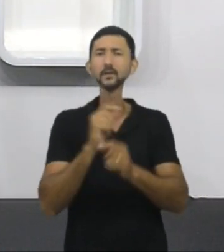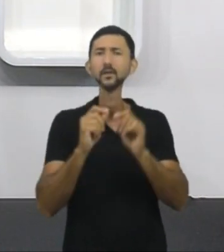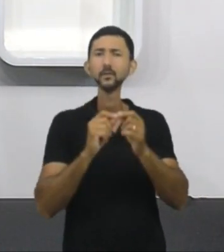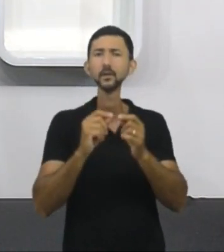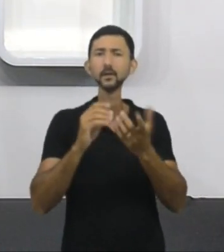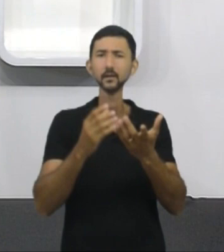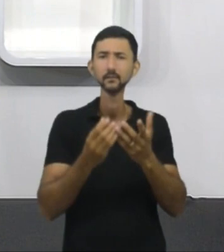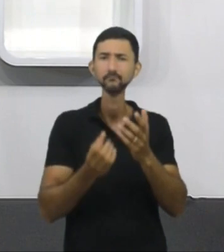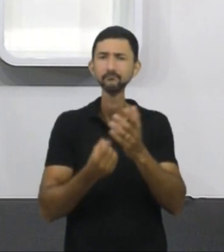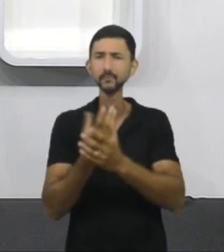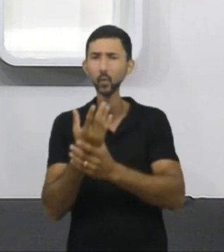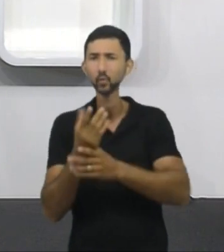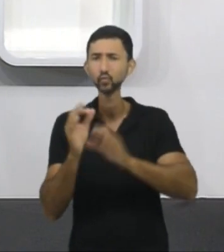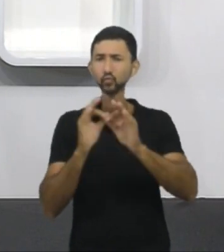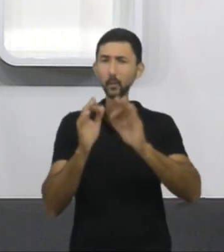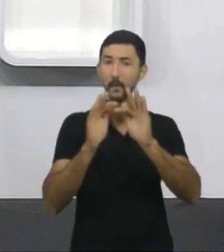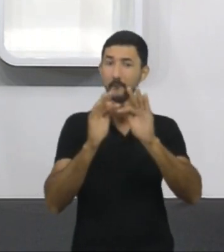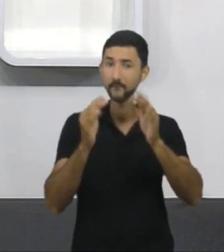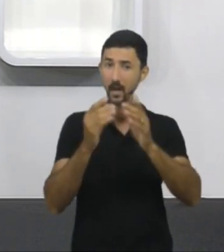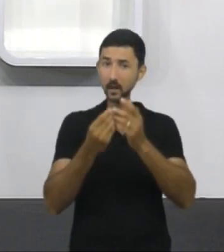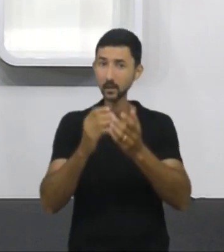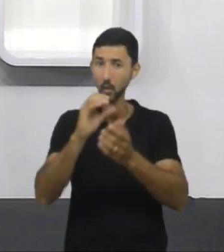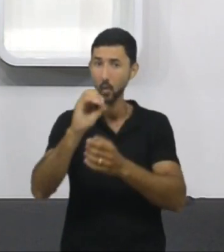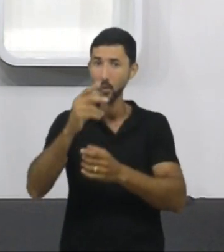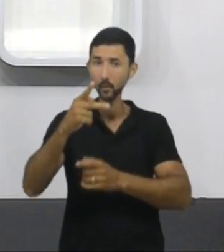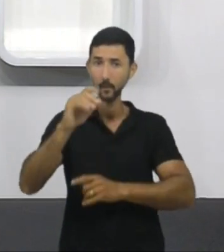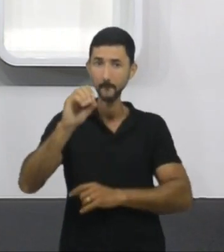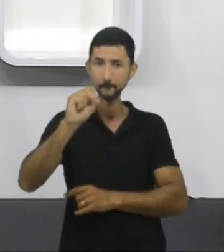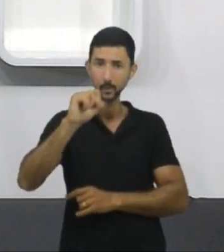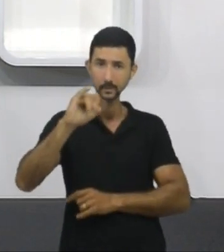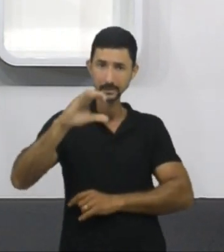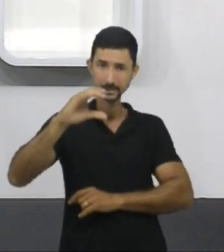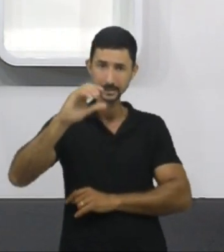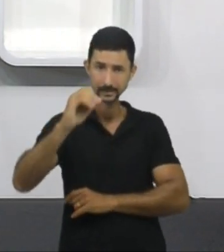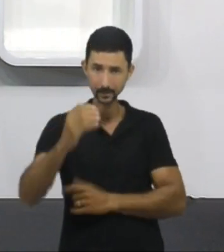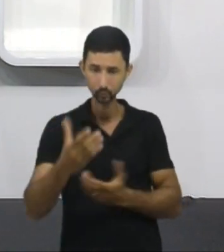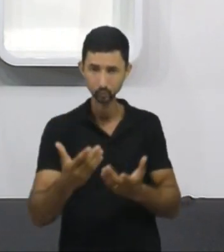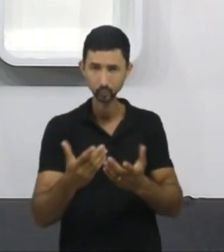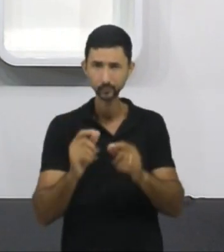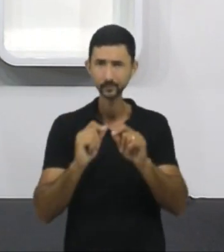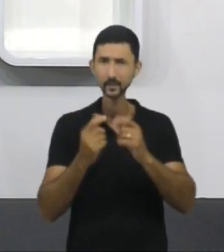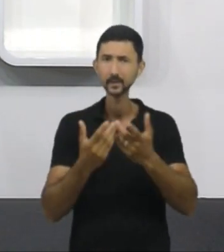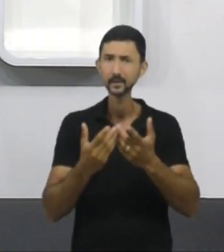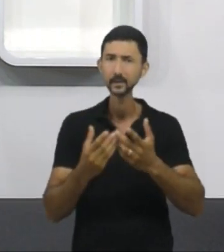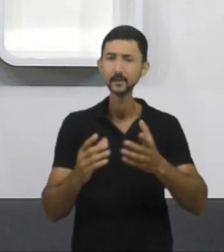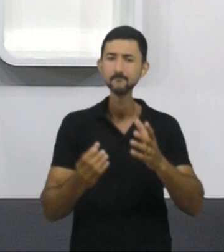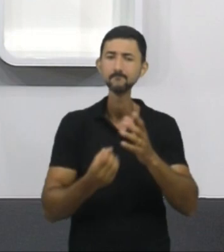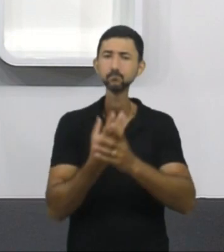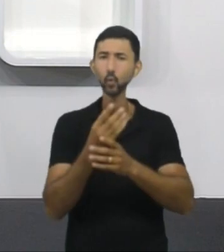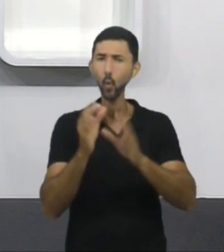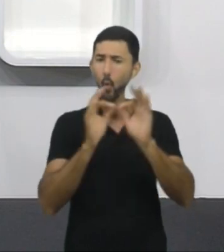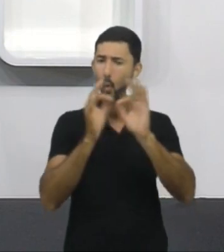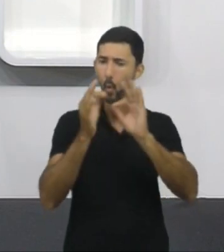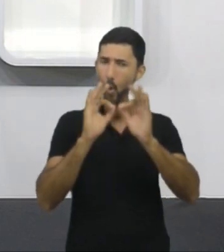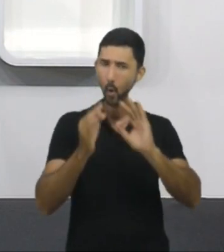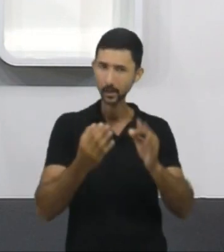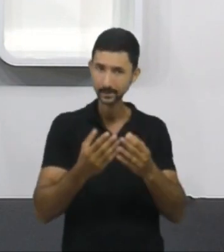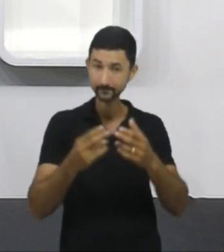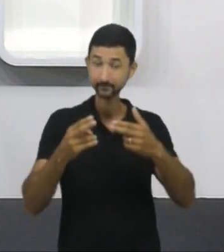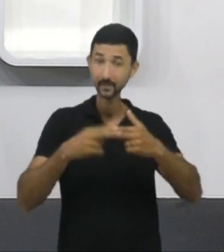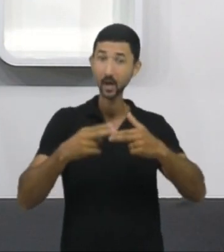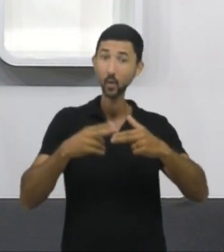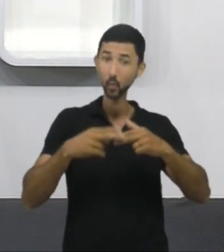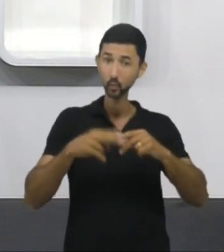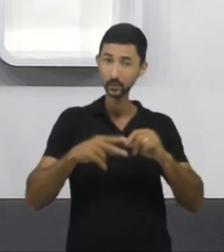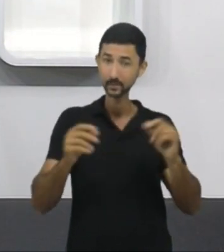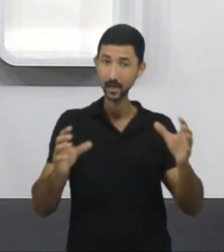aconteceu foi a construção de uma oposição. E essa oposição, ela é construída se